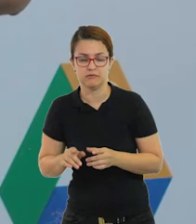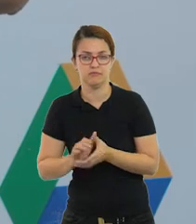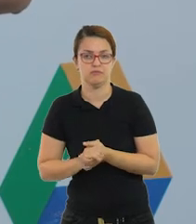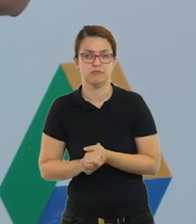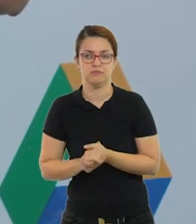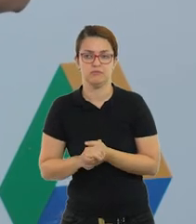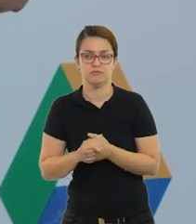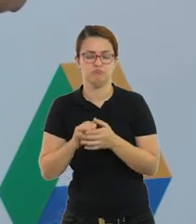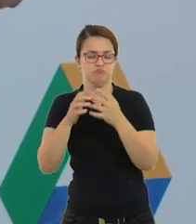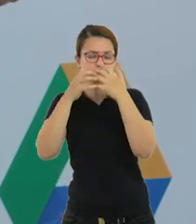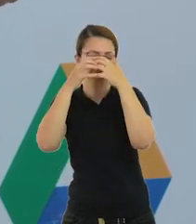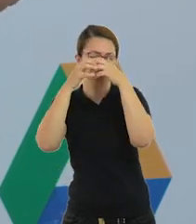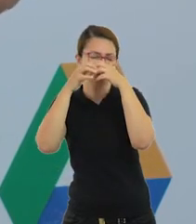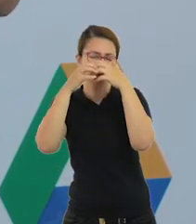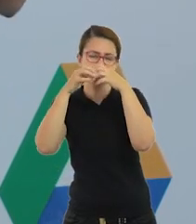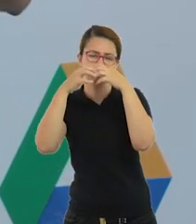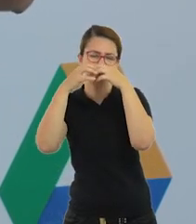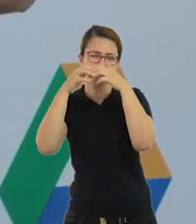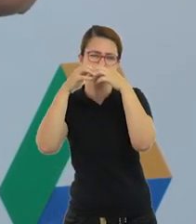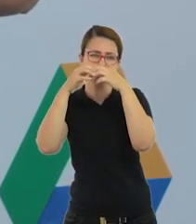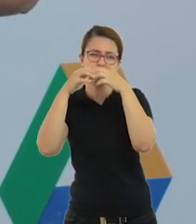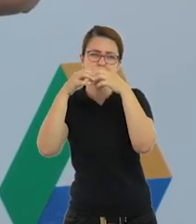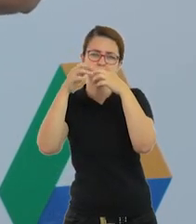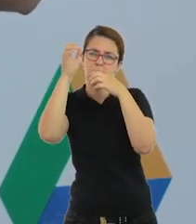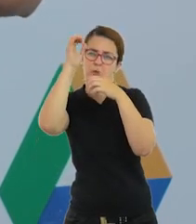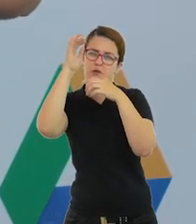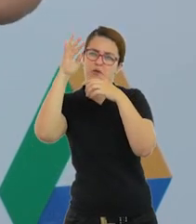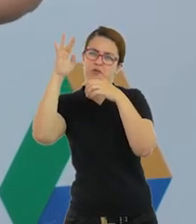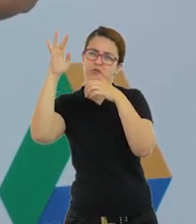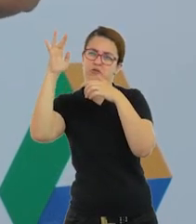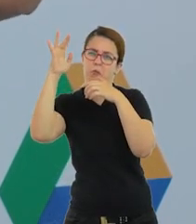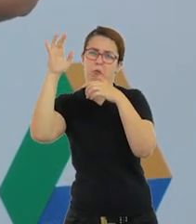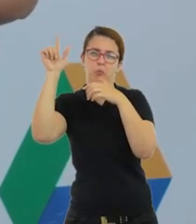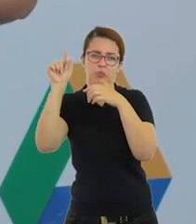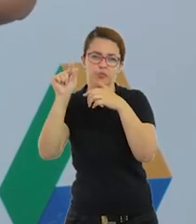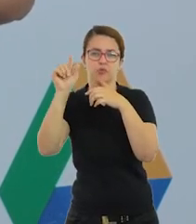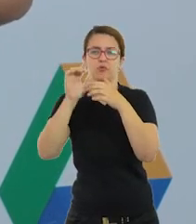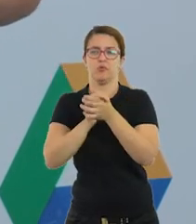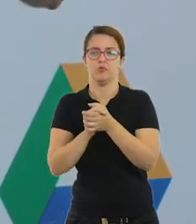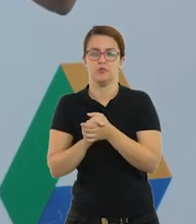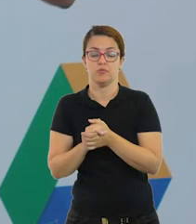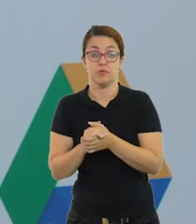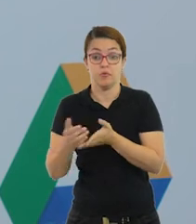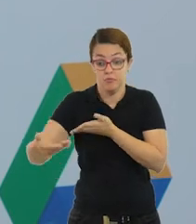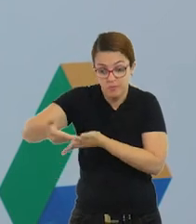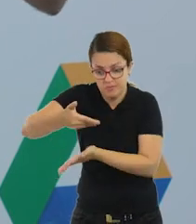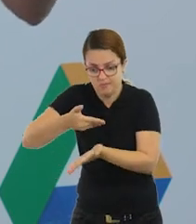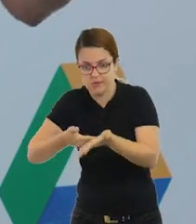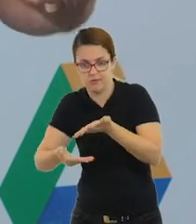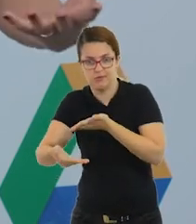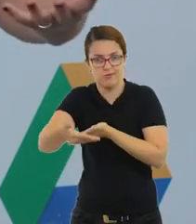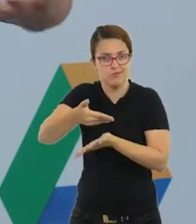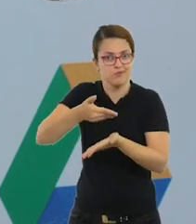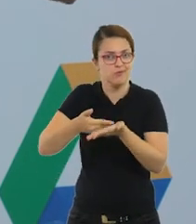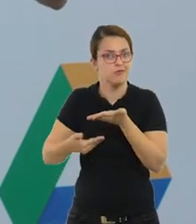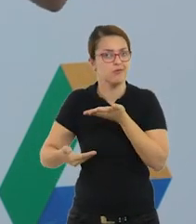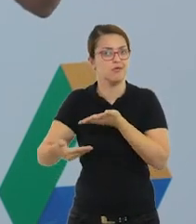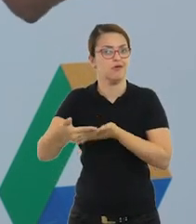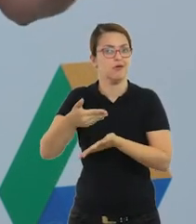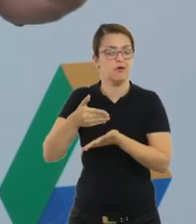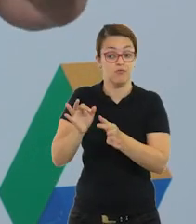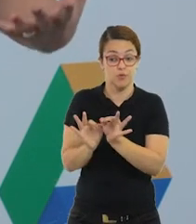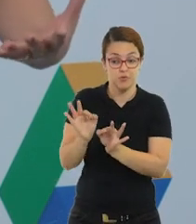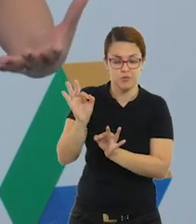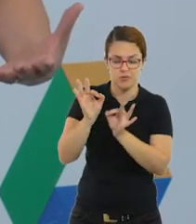têm prejuízo na imaginação e também podem ter dificuldade de memorização. Então a interação com o adulto é que